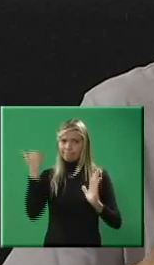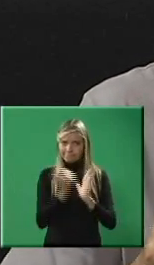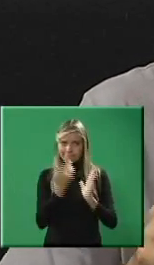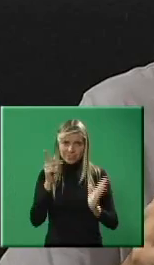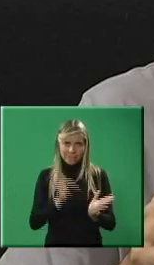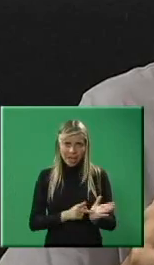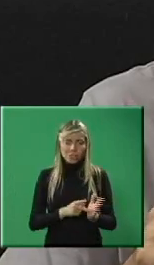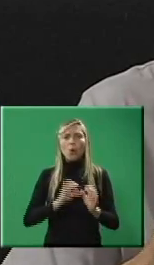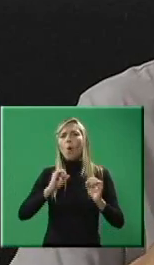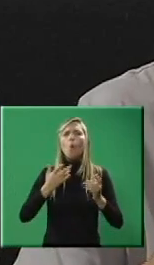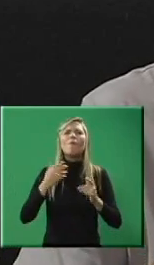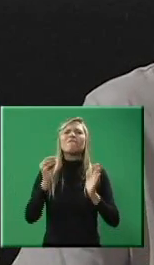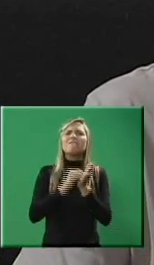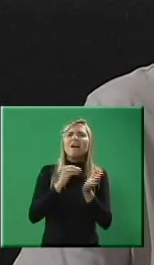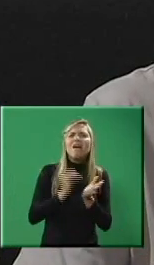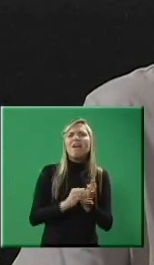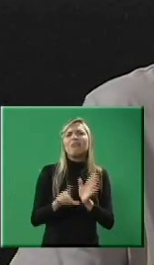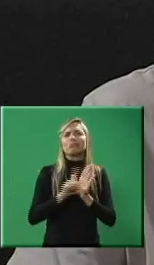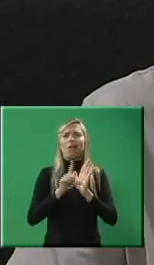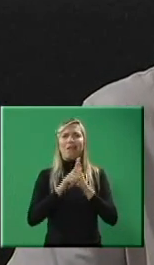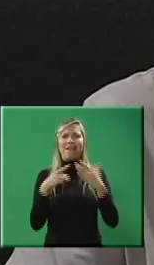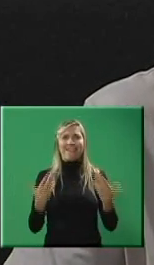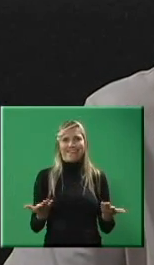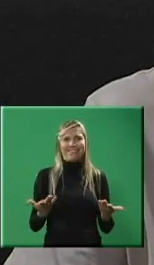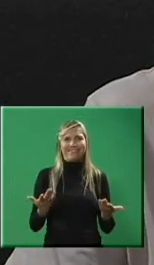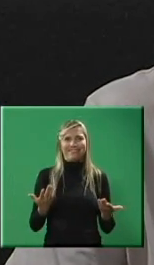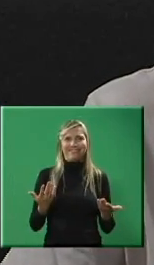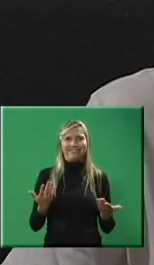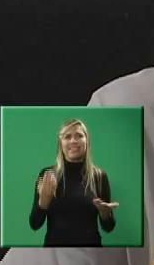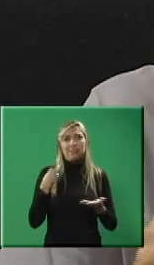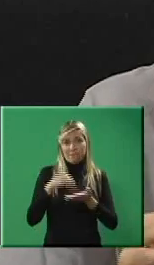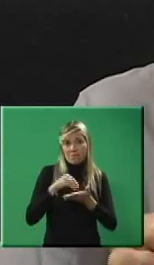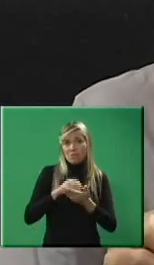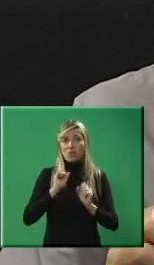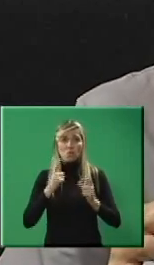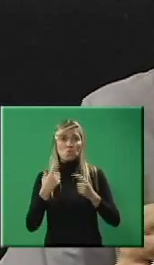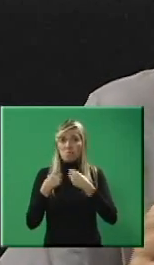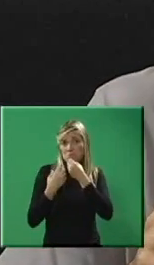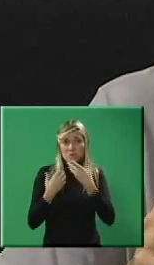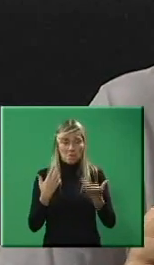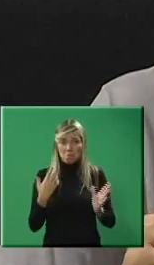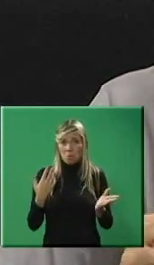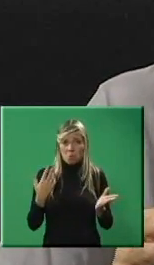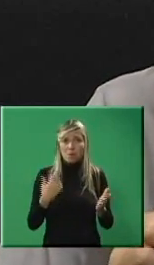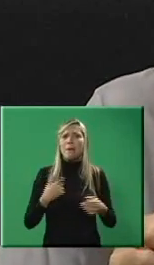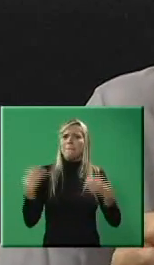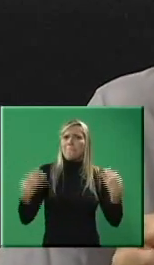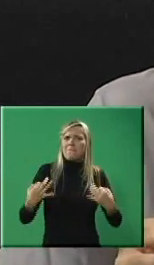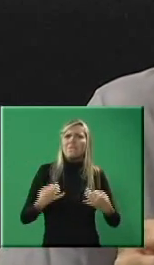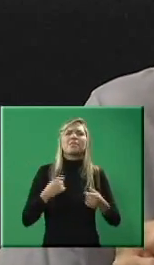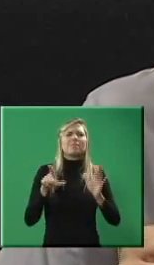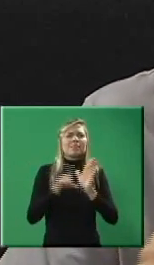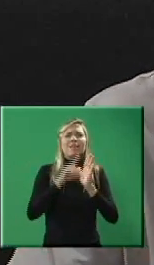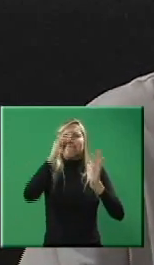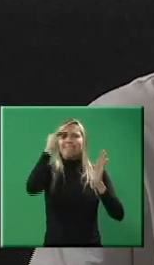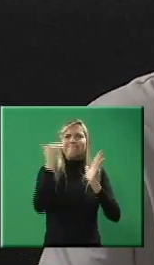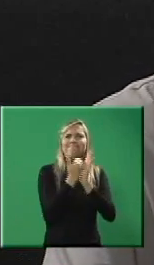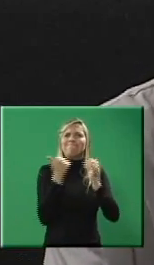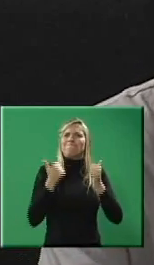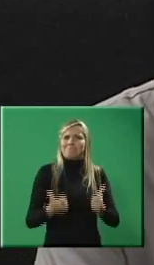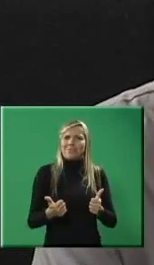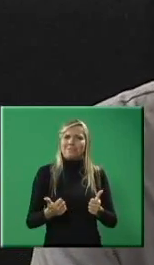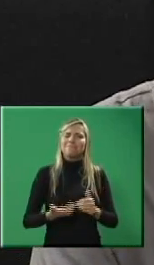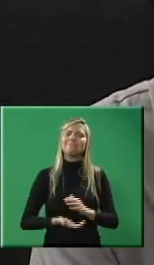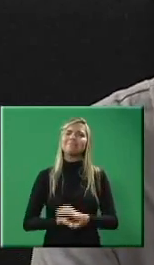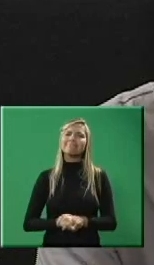e qual seria o ideal, digamos assim, em termos de visão sobre uma política pública ideal que atendesse